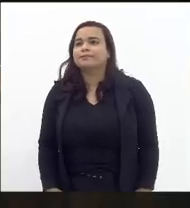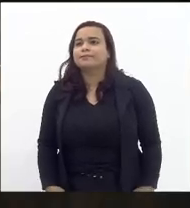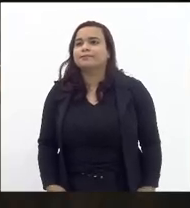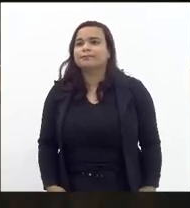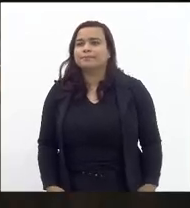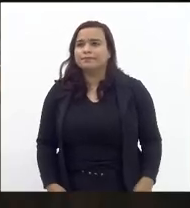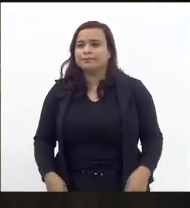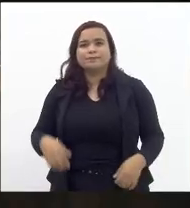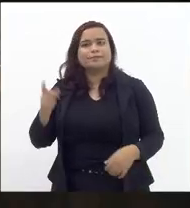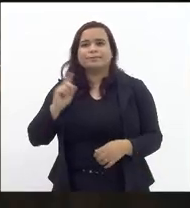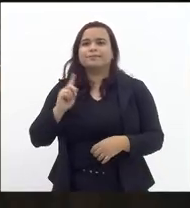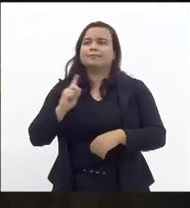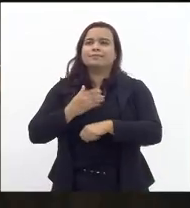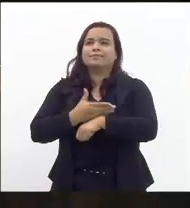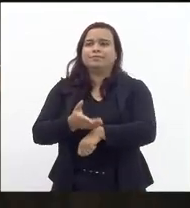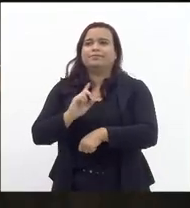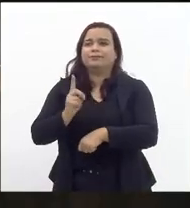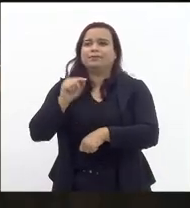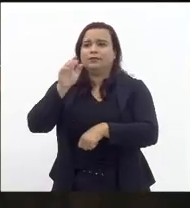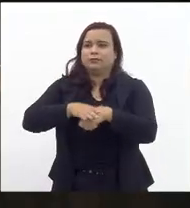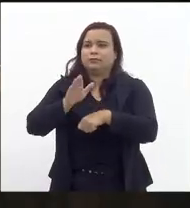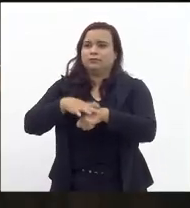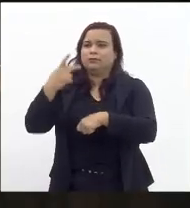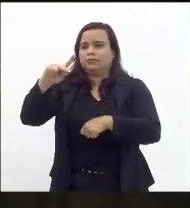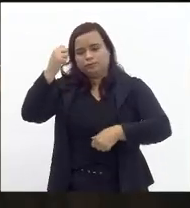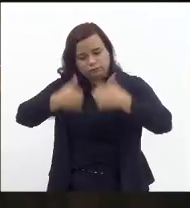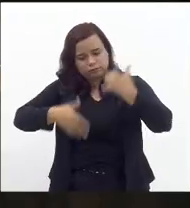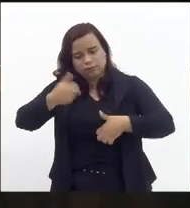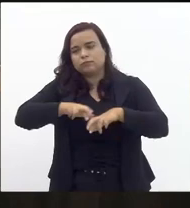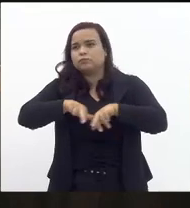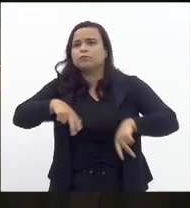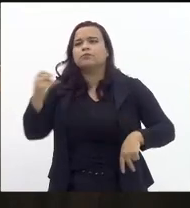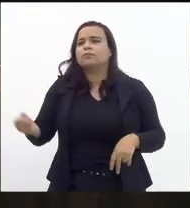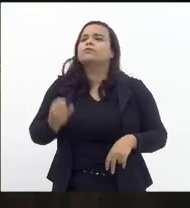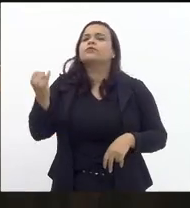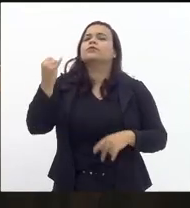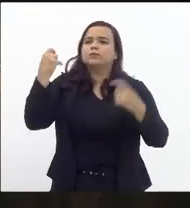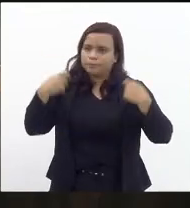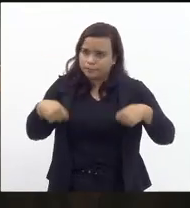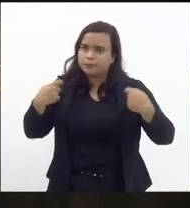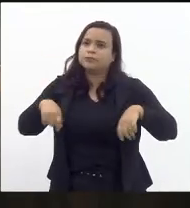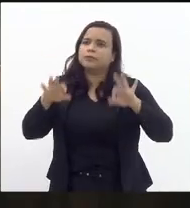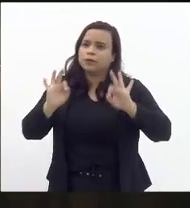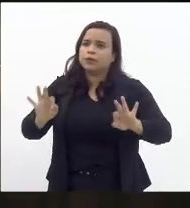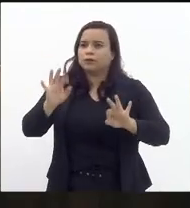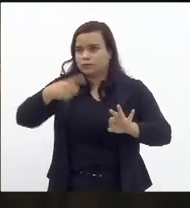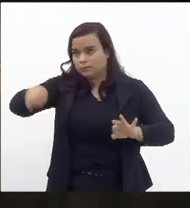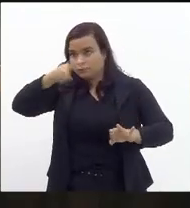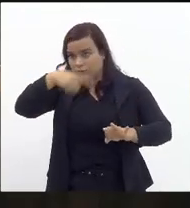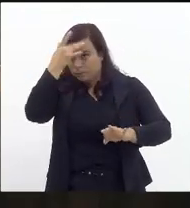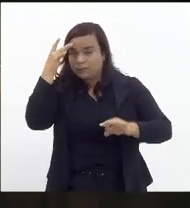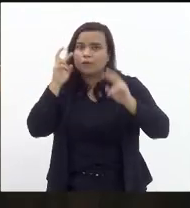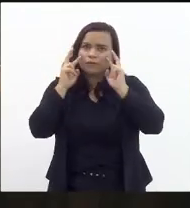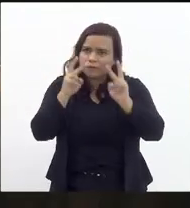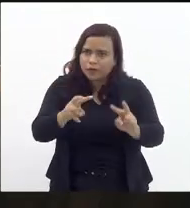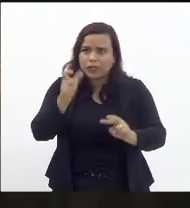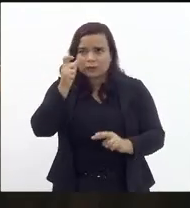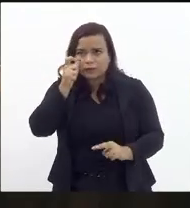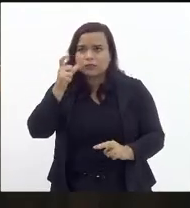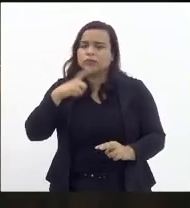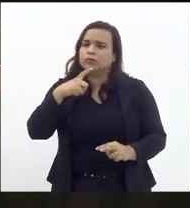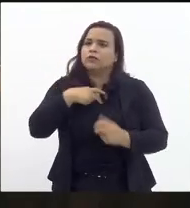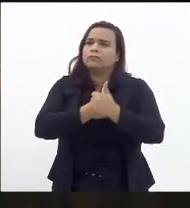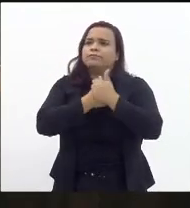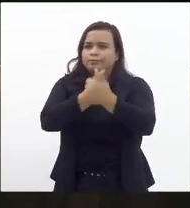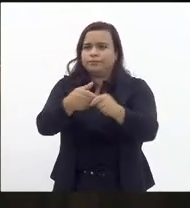Não fugiu, e os esclarecimentos são importantíssimos e necessários para aqueles que nos assistem, nos ouvem, nos acompanham, e